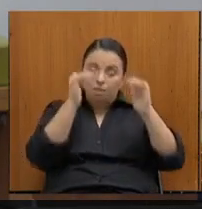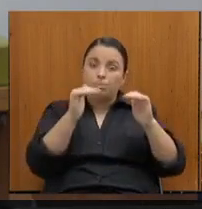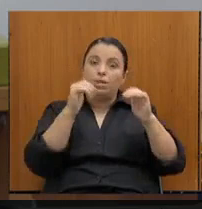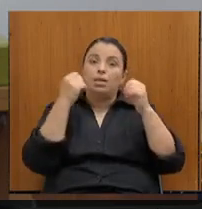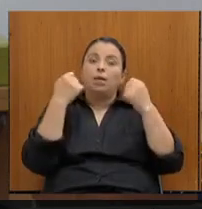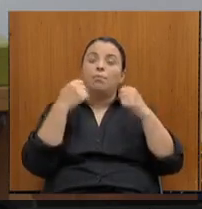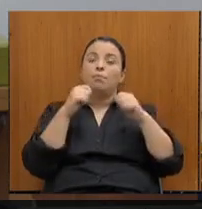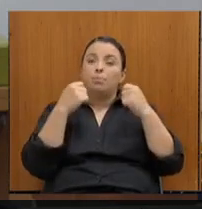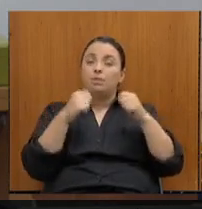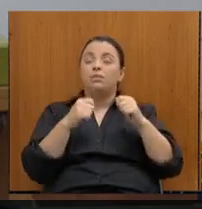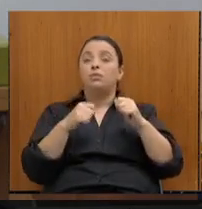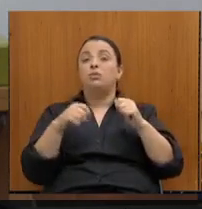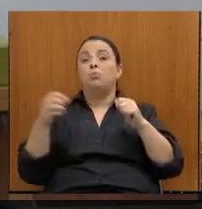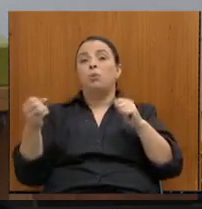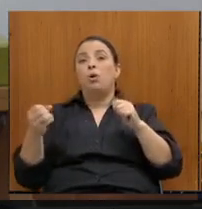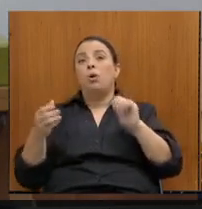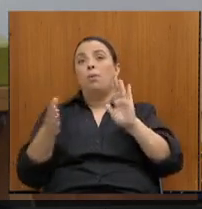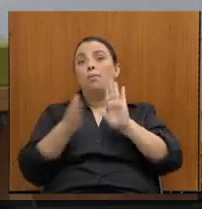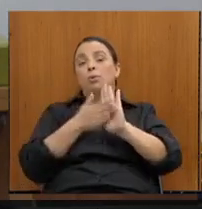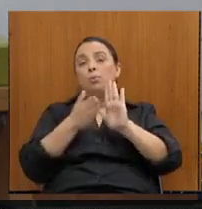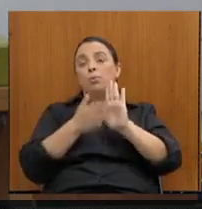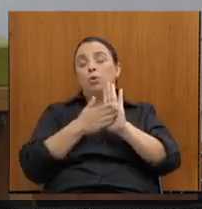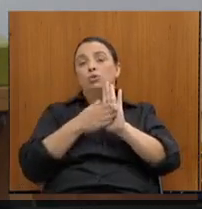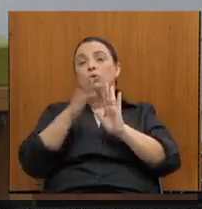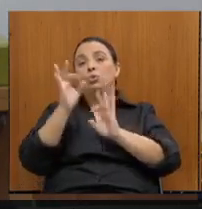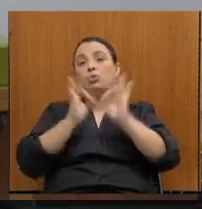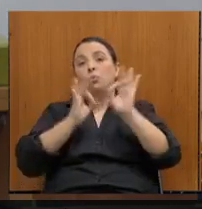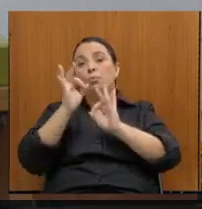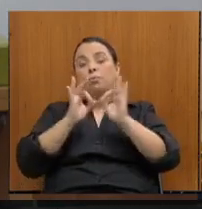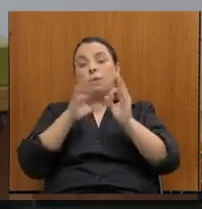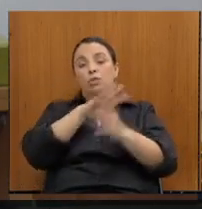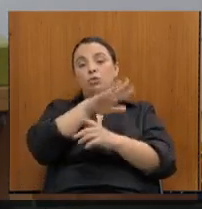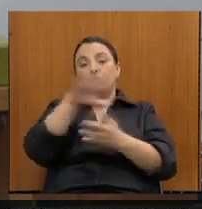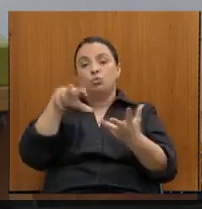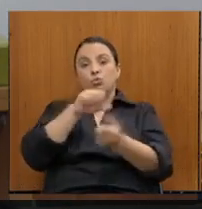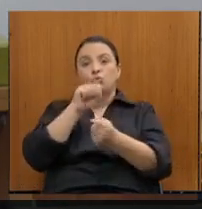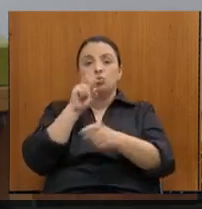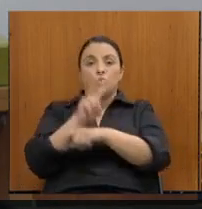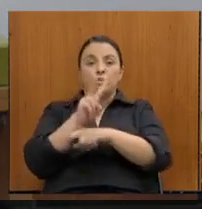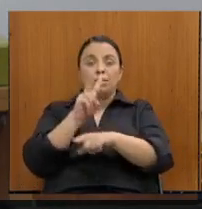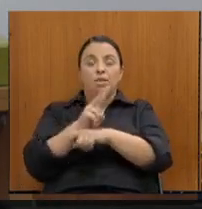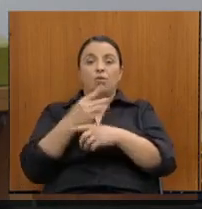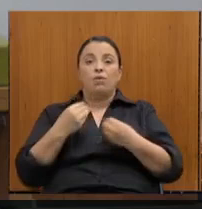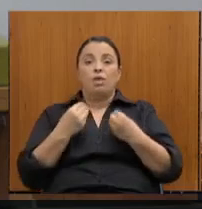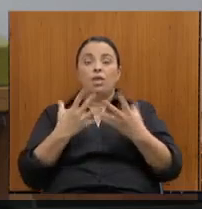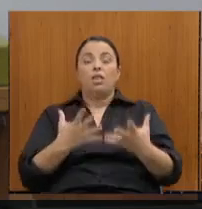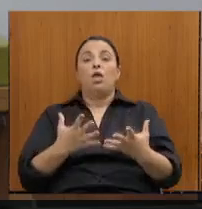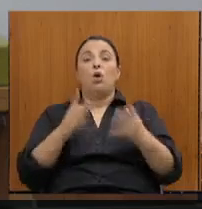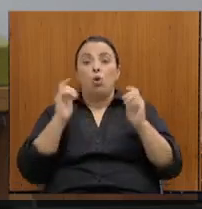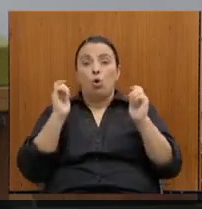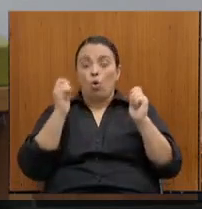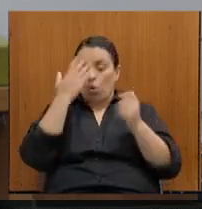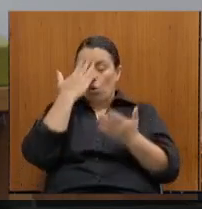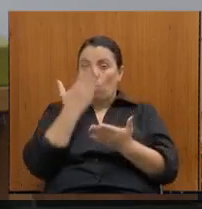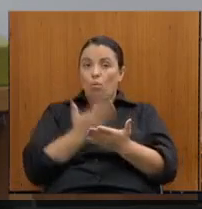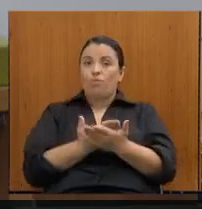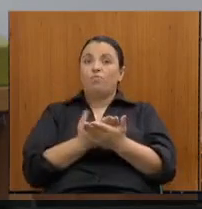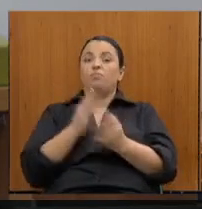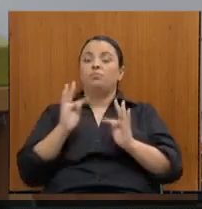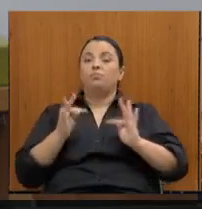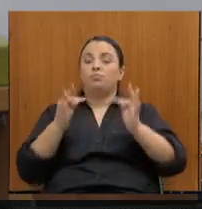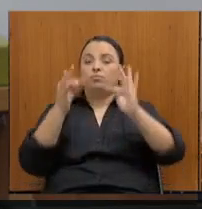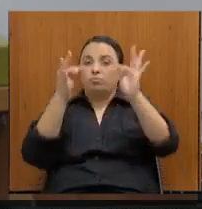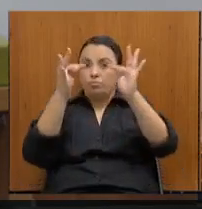como a proposta de um plano sustentável que lhe dê confiança na tecnologia como consumidor